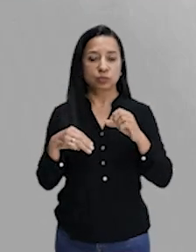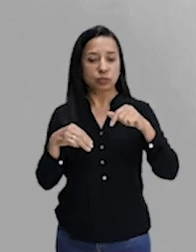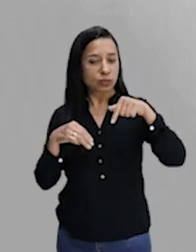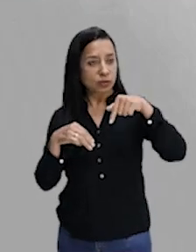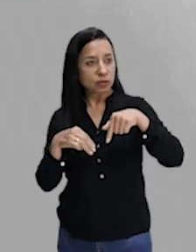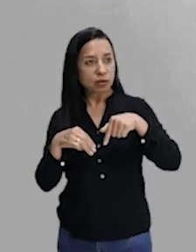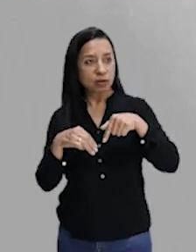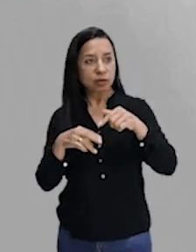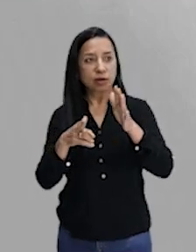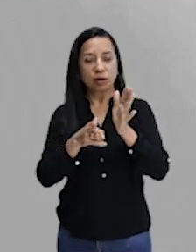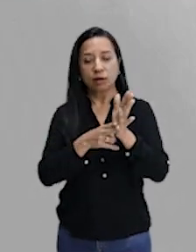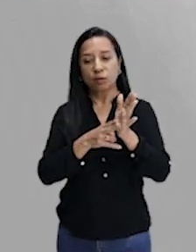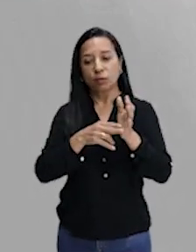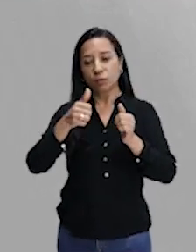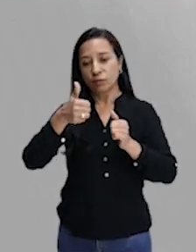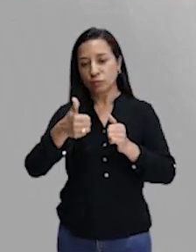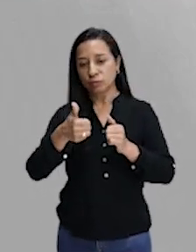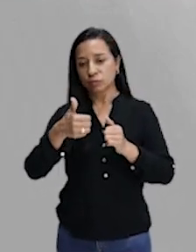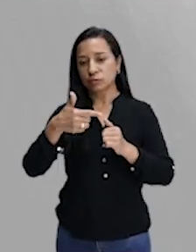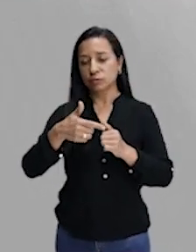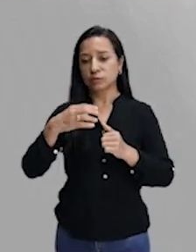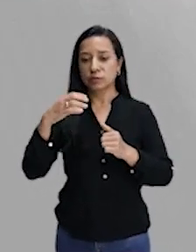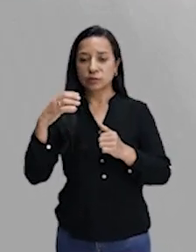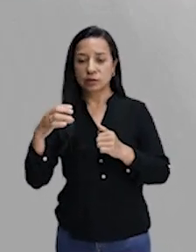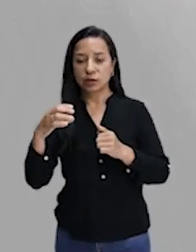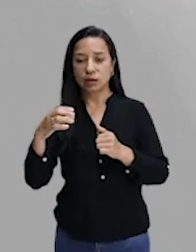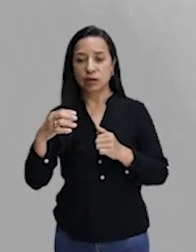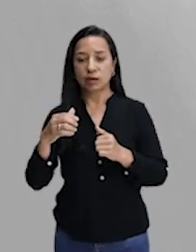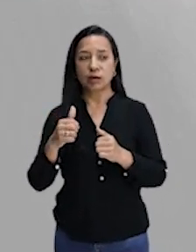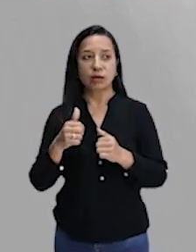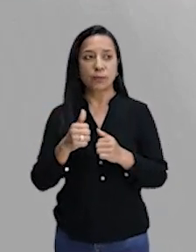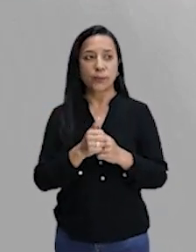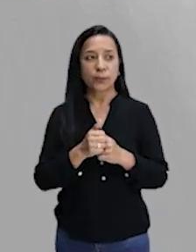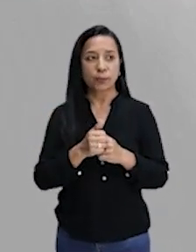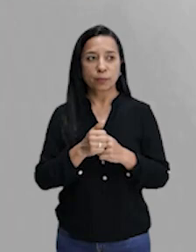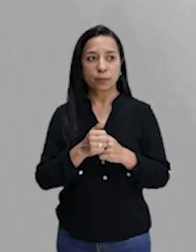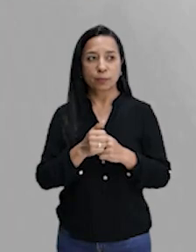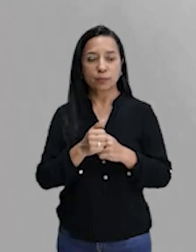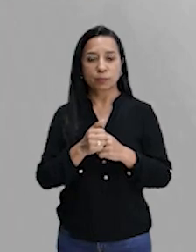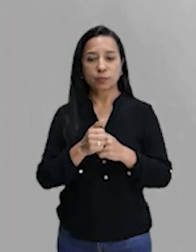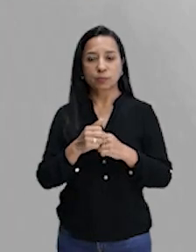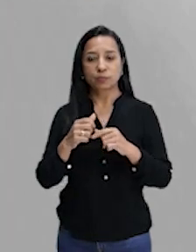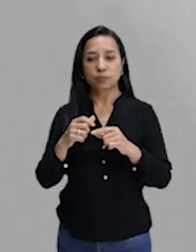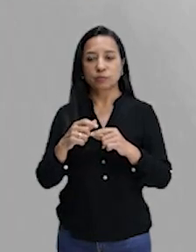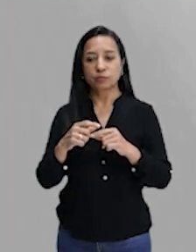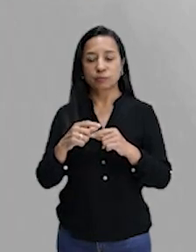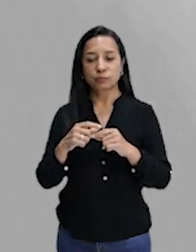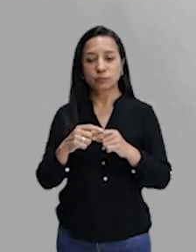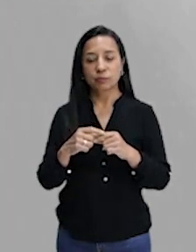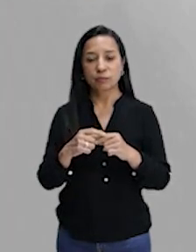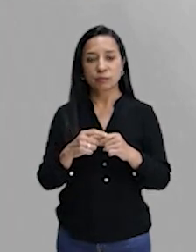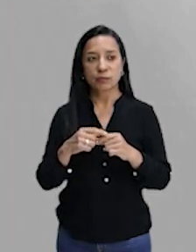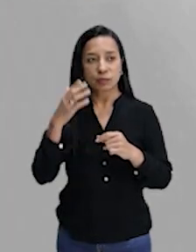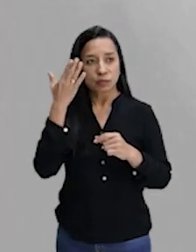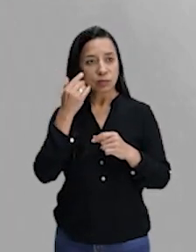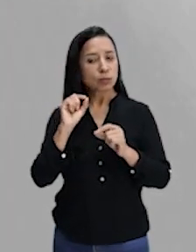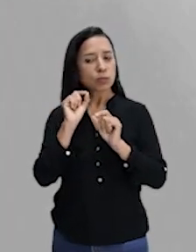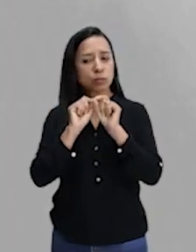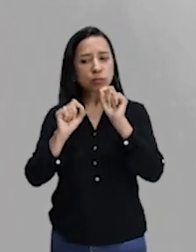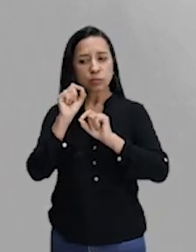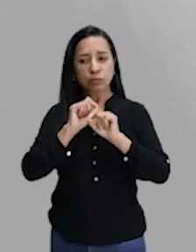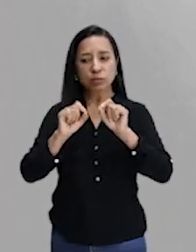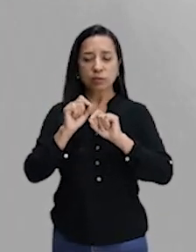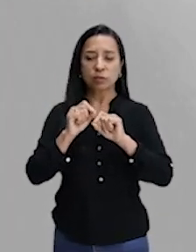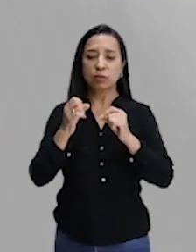o tempo que nós estamos levando aqui ó é de um minuto nós sabemos o seguinte